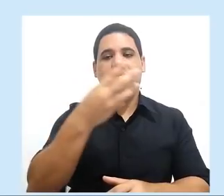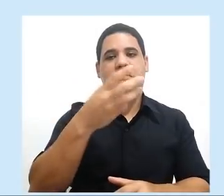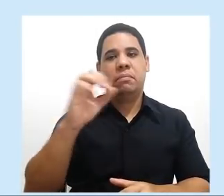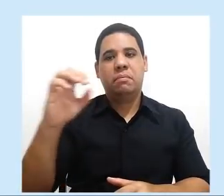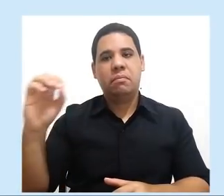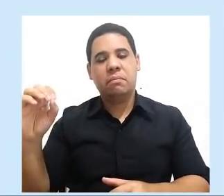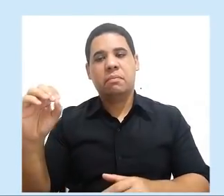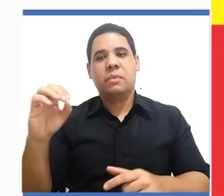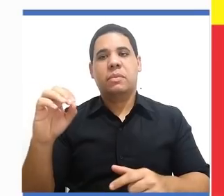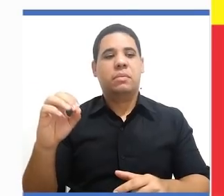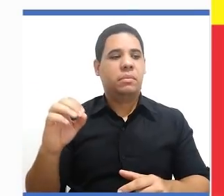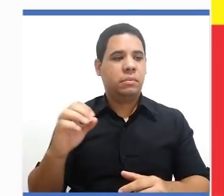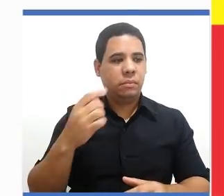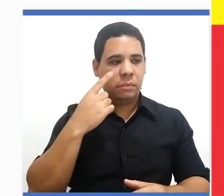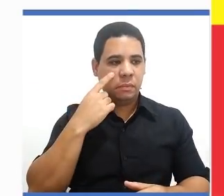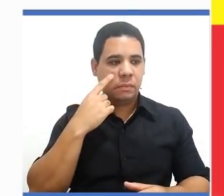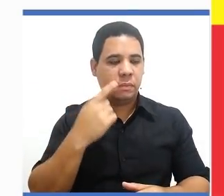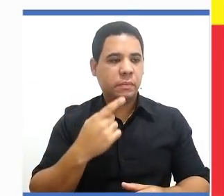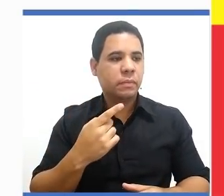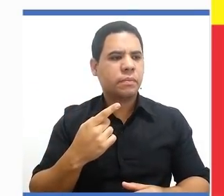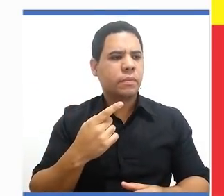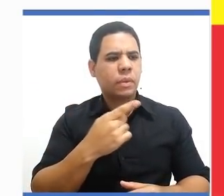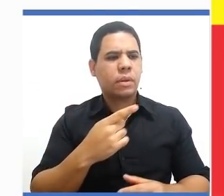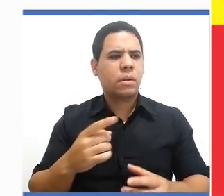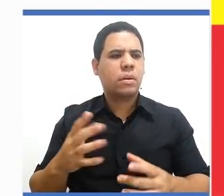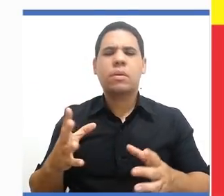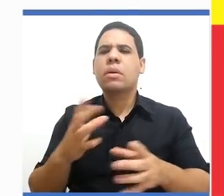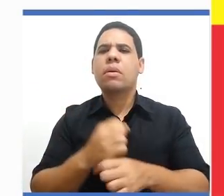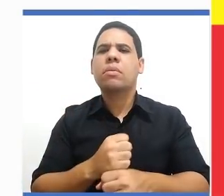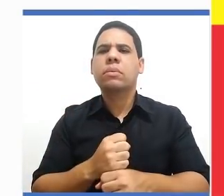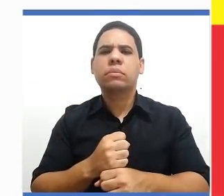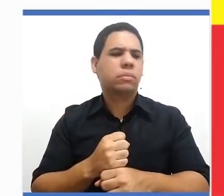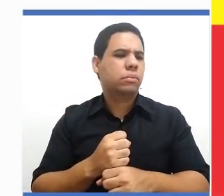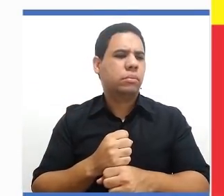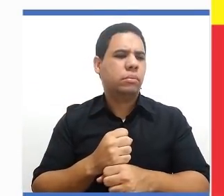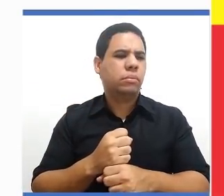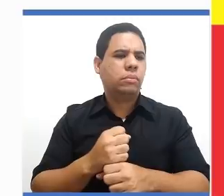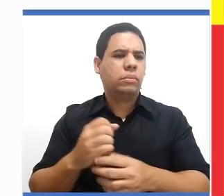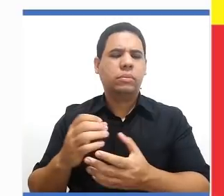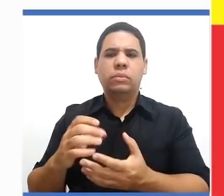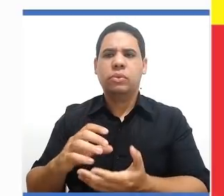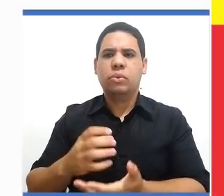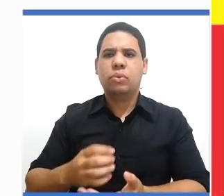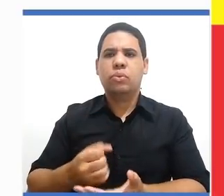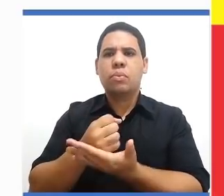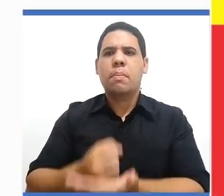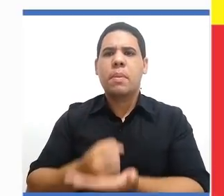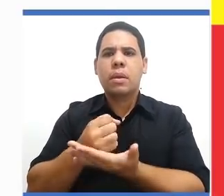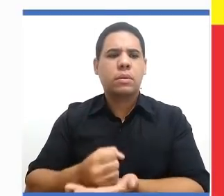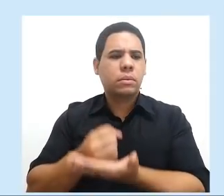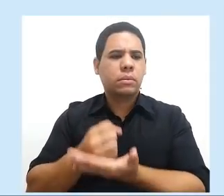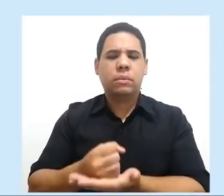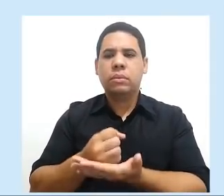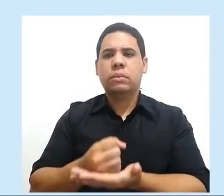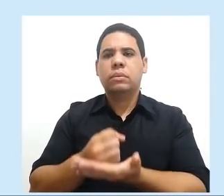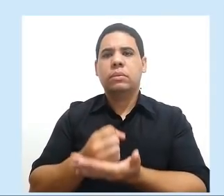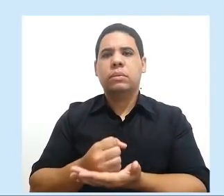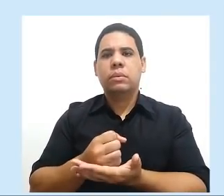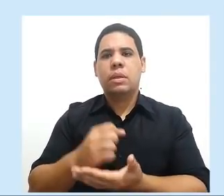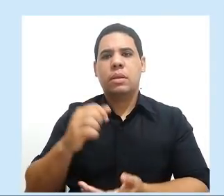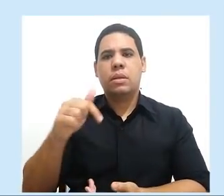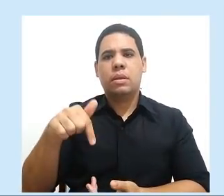dica. Então, calcule o total do peso das latas em quilograma. Veja que a